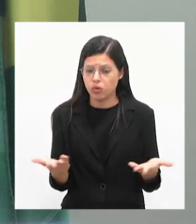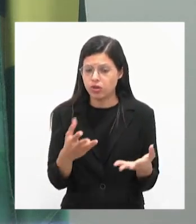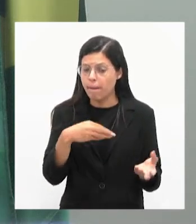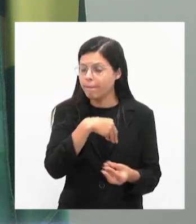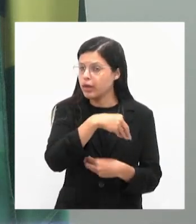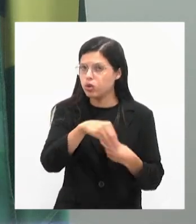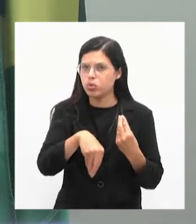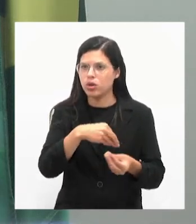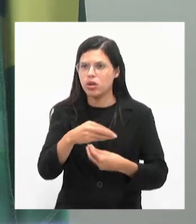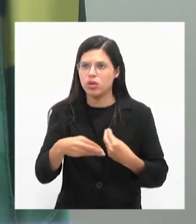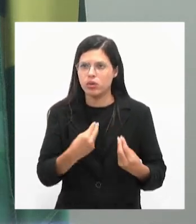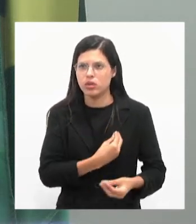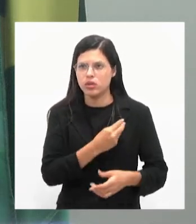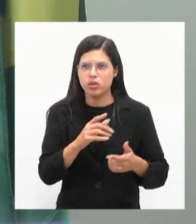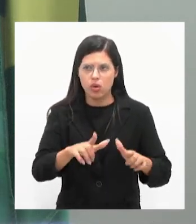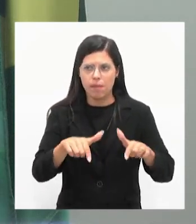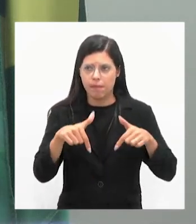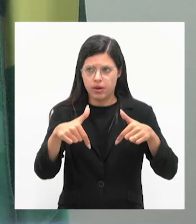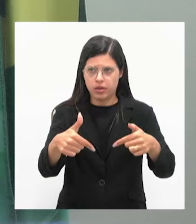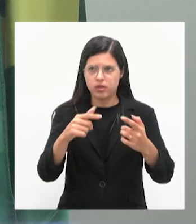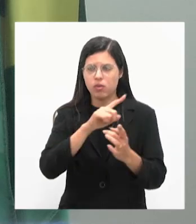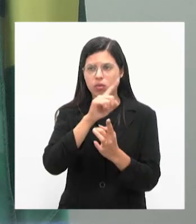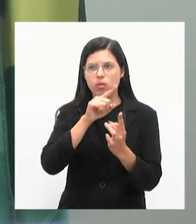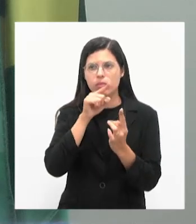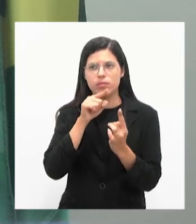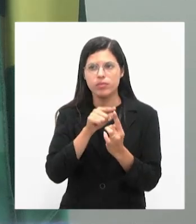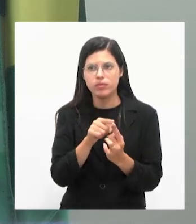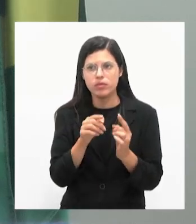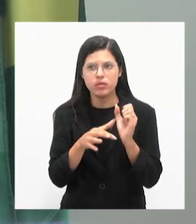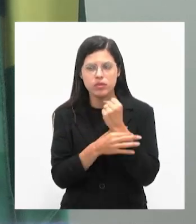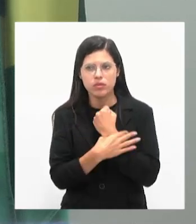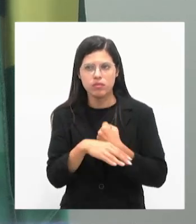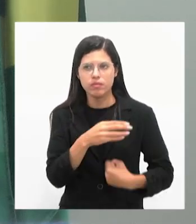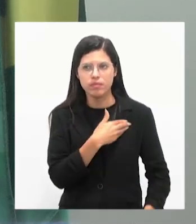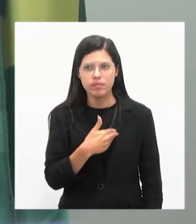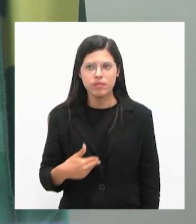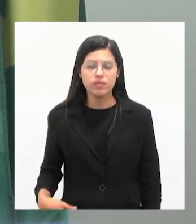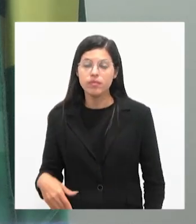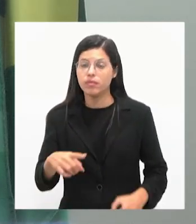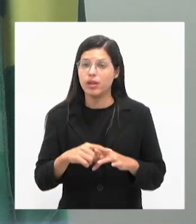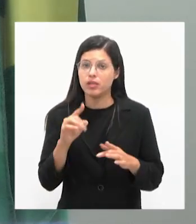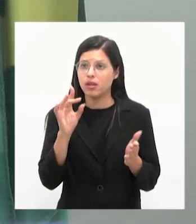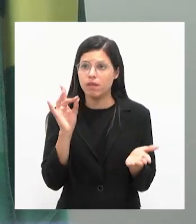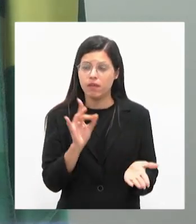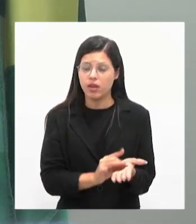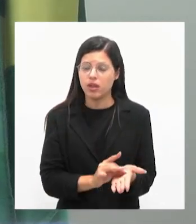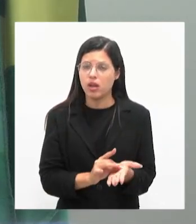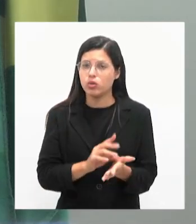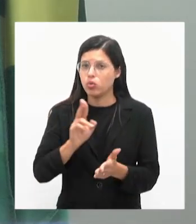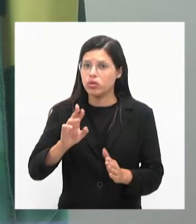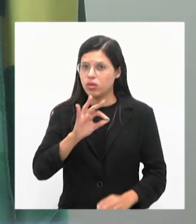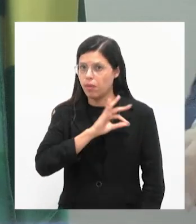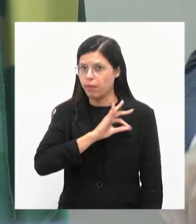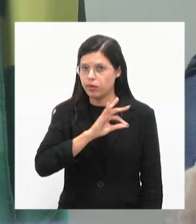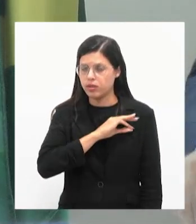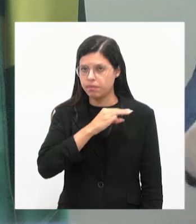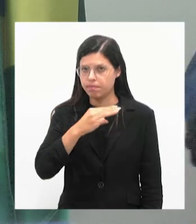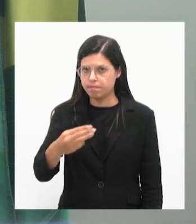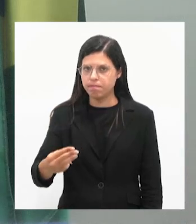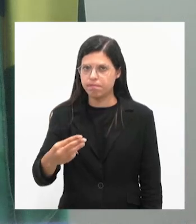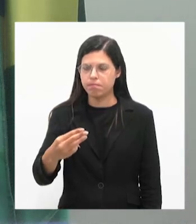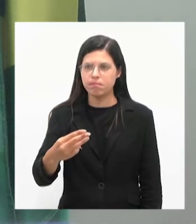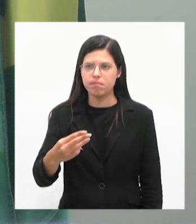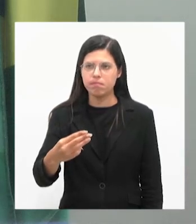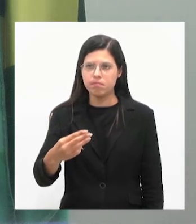Existem operações com o intuito da segurança pública, mas que, na verdade, estão usando a Polícia Militar como